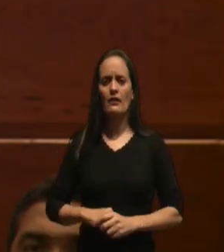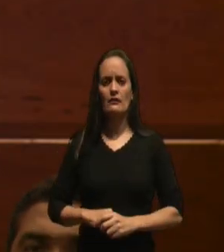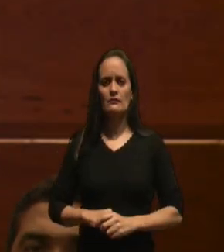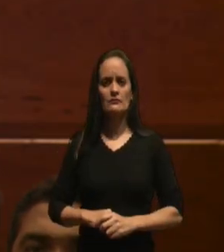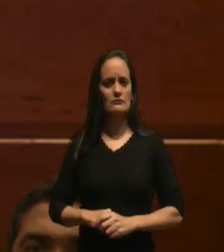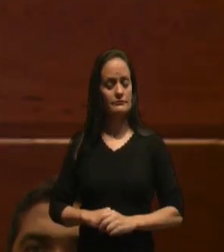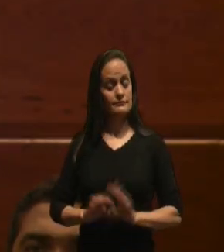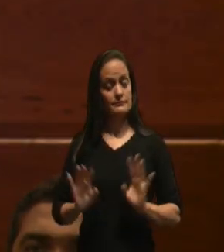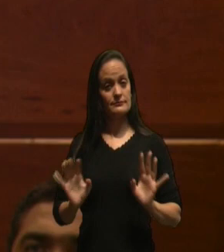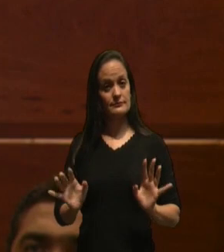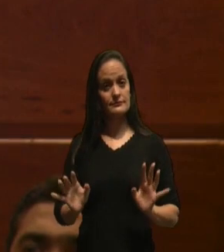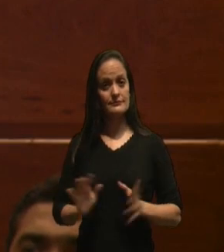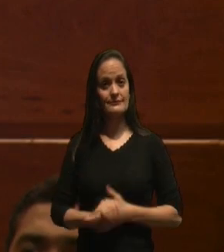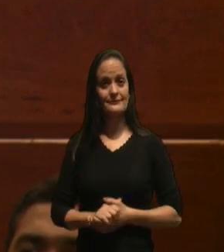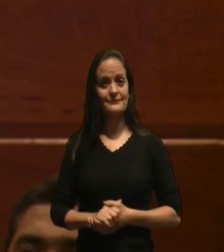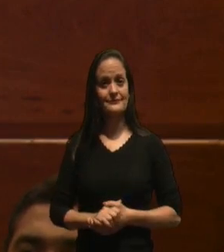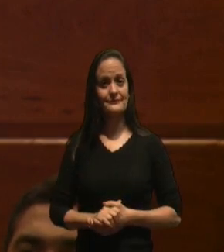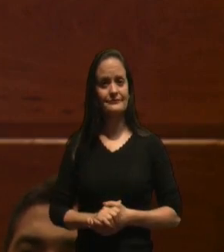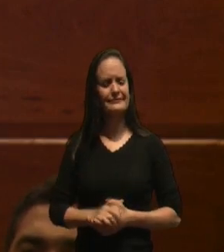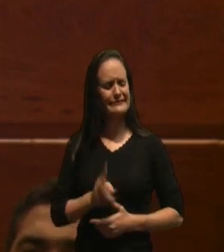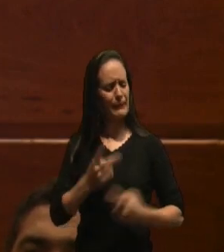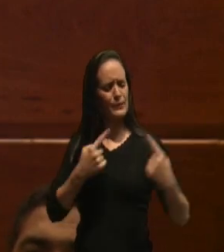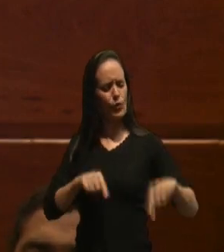da parte de Deus. Ele é sempre contra mim.